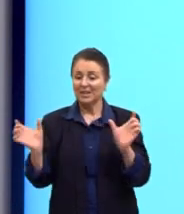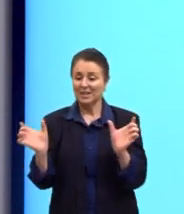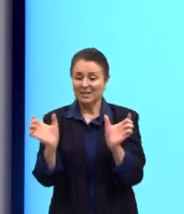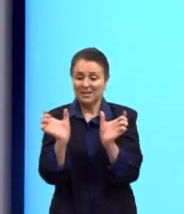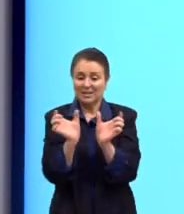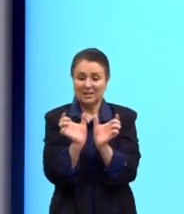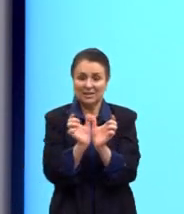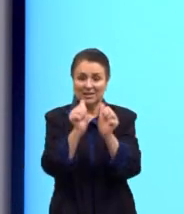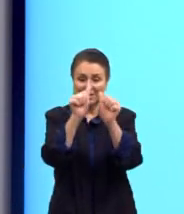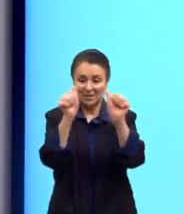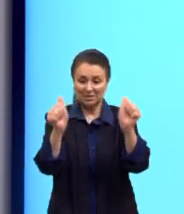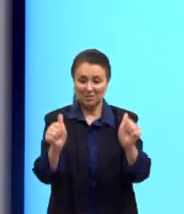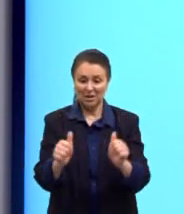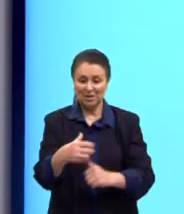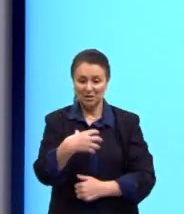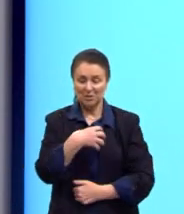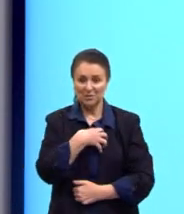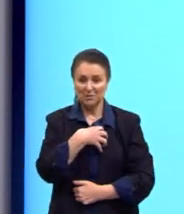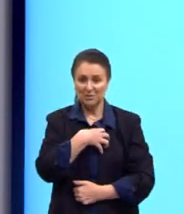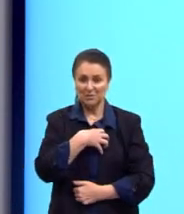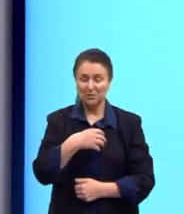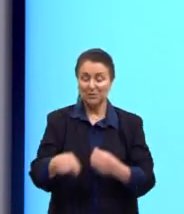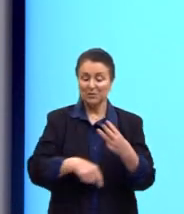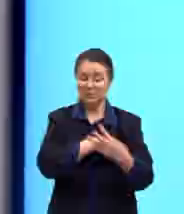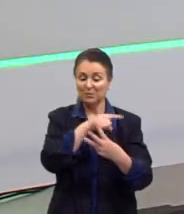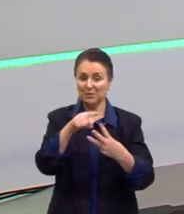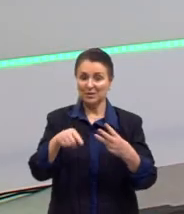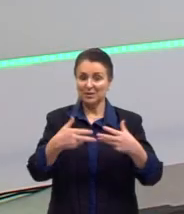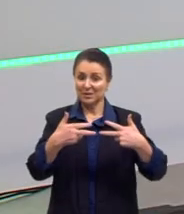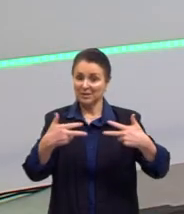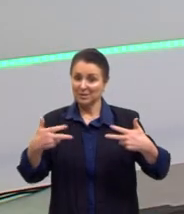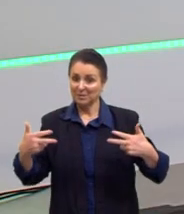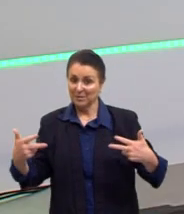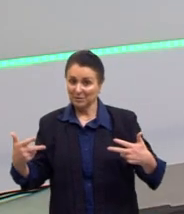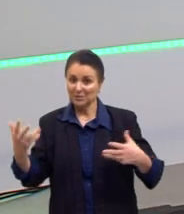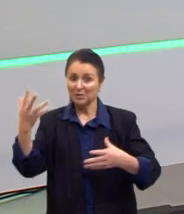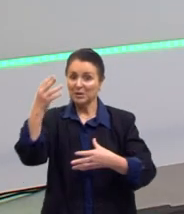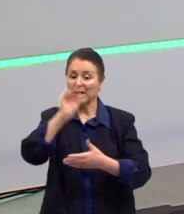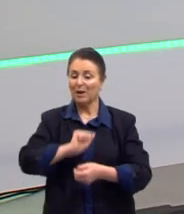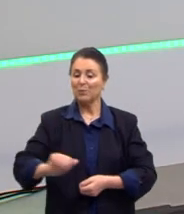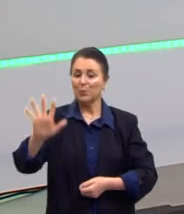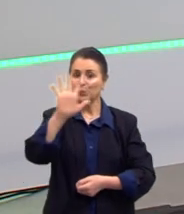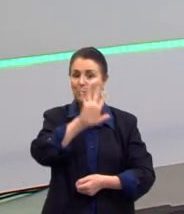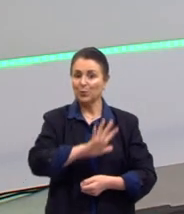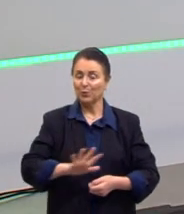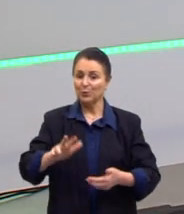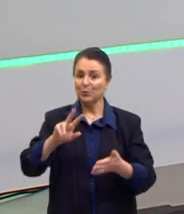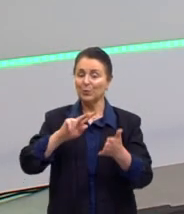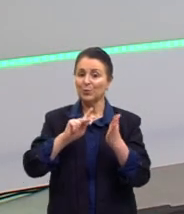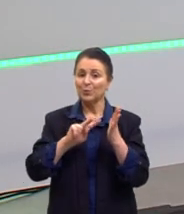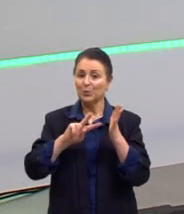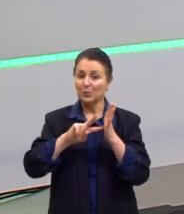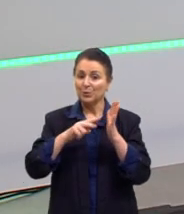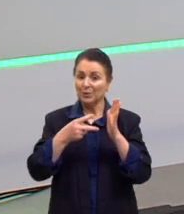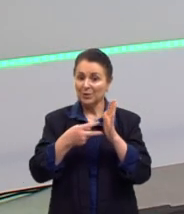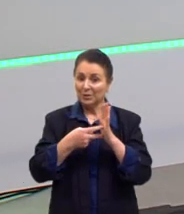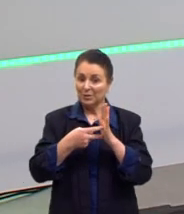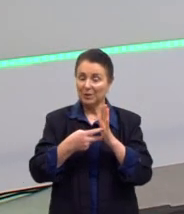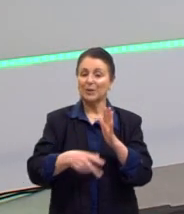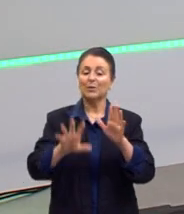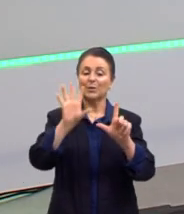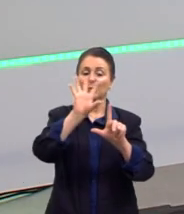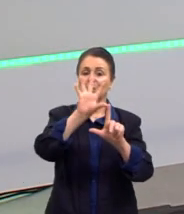imagens e os sentido esses três elementos vão servir para compor o todo de significação ali dos nossos